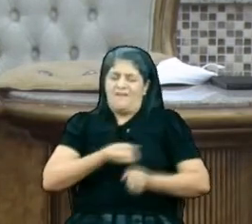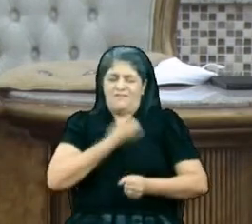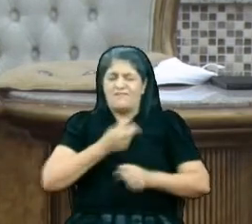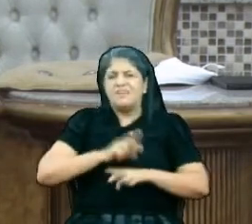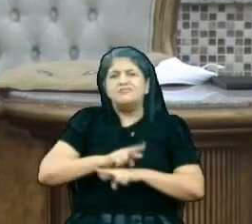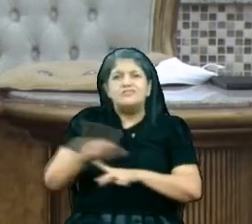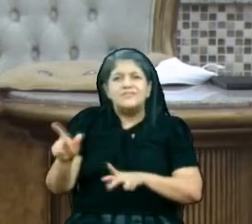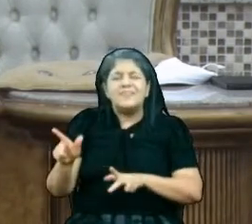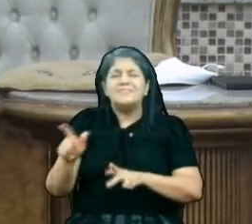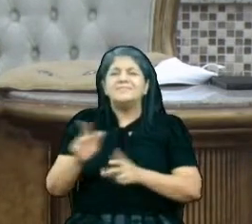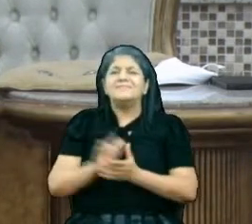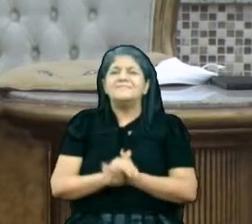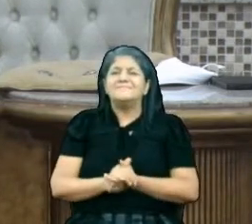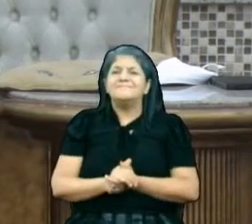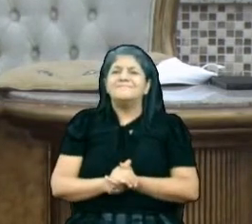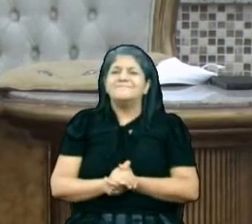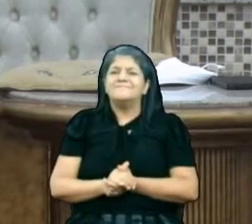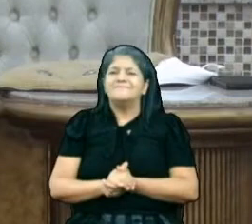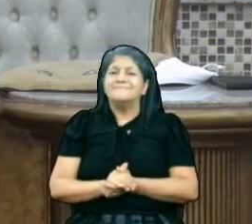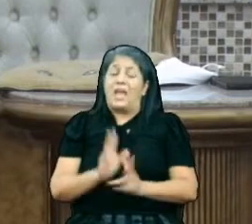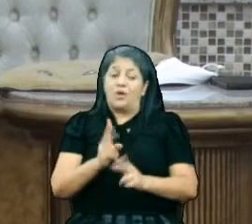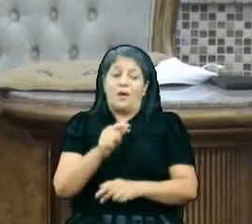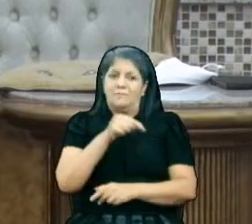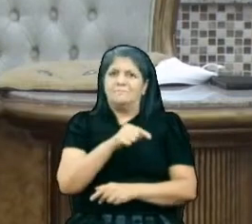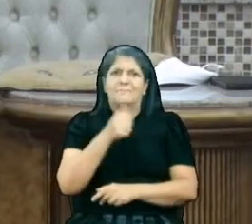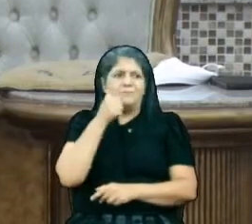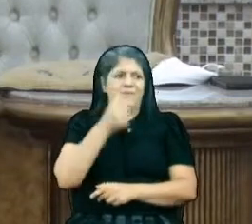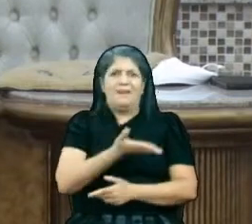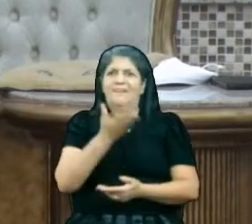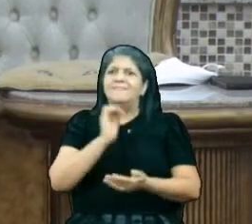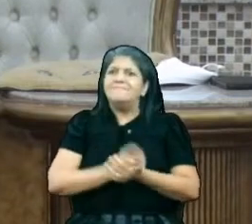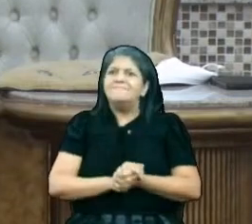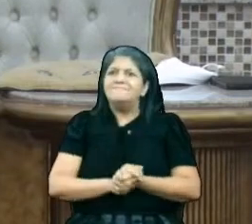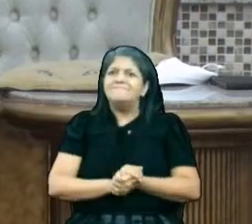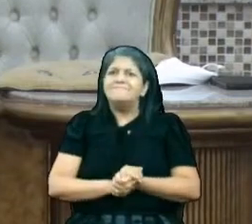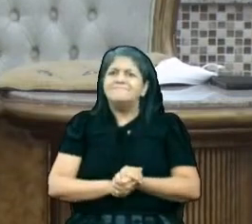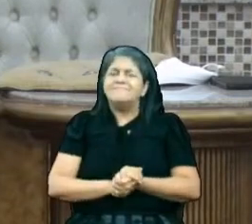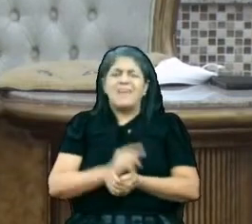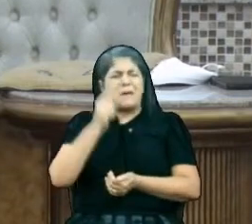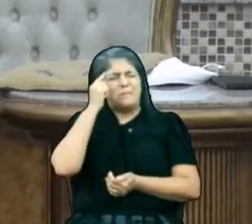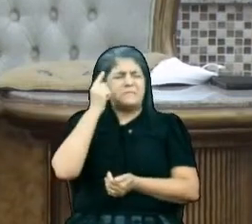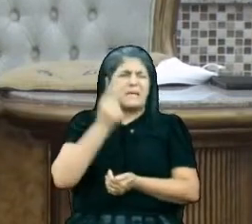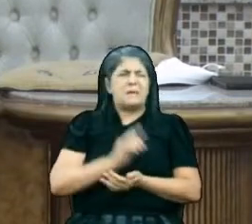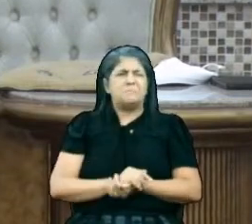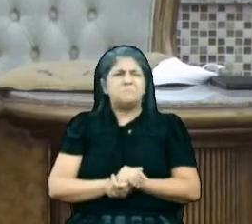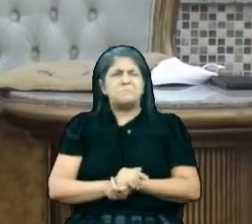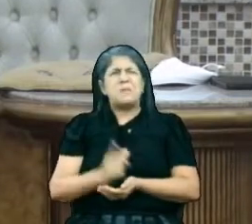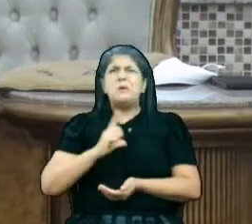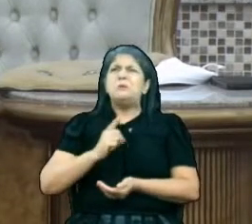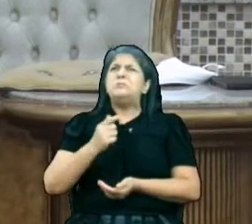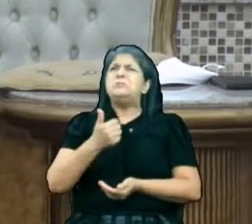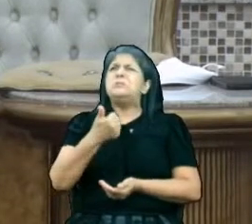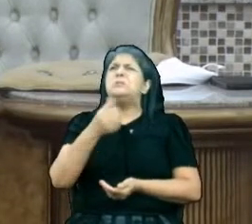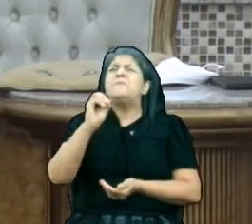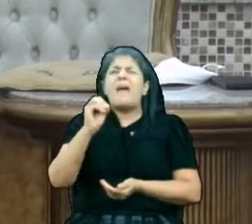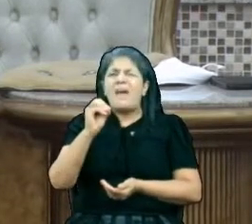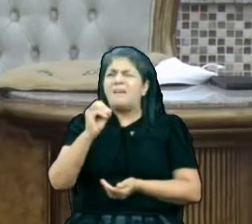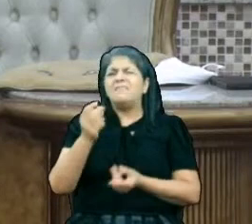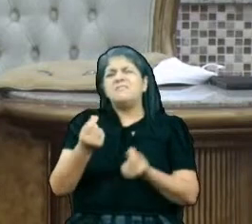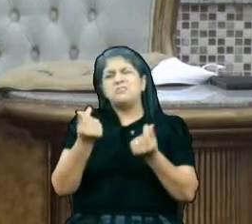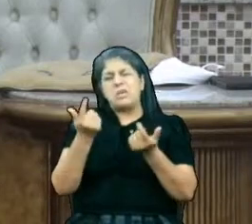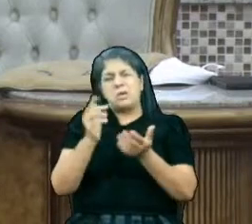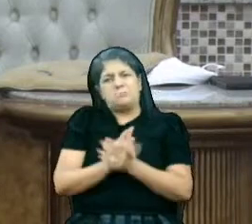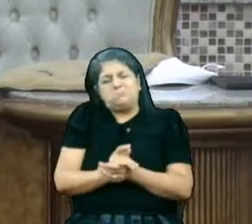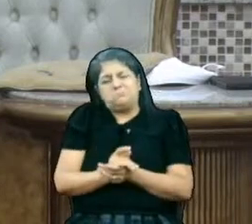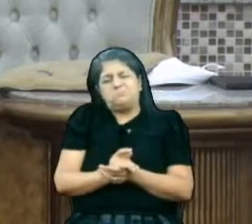e ela não aceitou a derrota ela viu que alguma coisa estava fora do lugar e ela não aceitou lá no Salmo de número 119